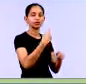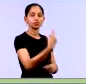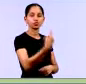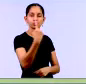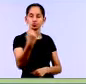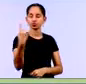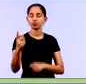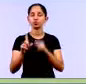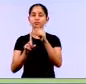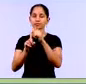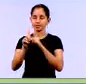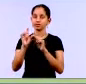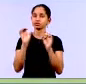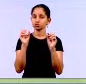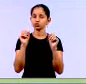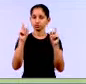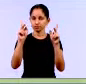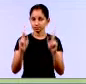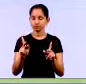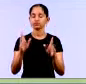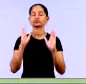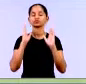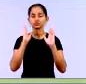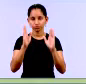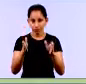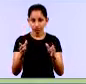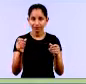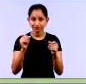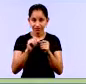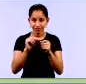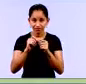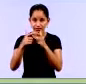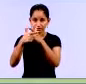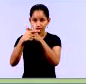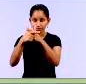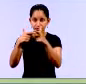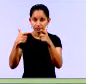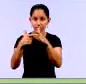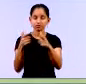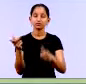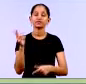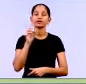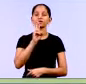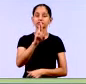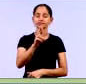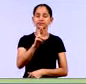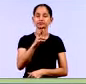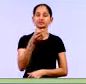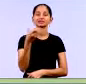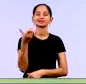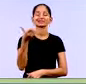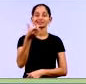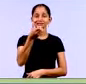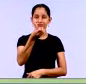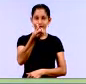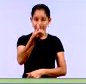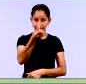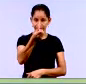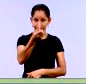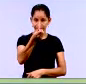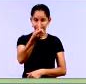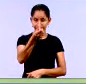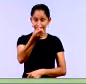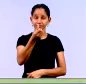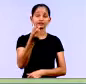por mês. Se eu dividir 960 por 160, vai dar quanto? 6. 6.